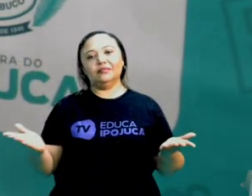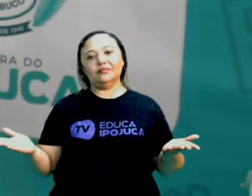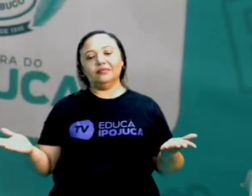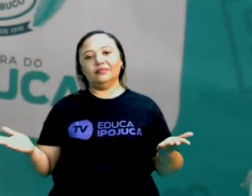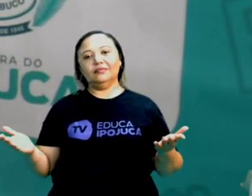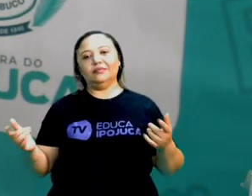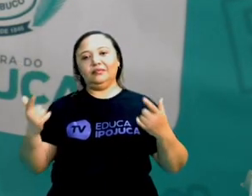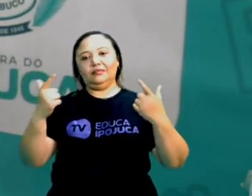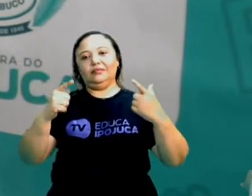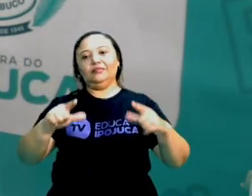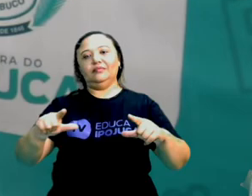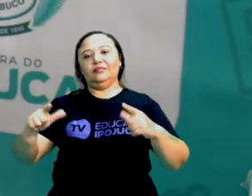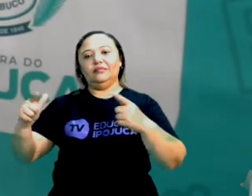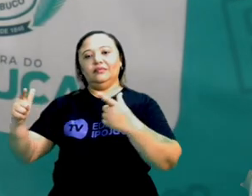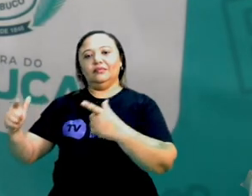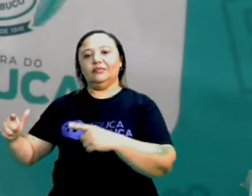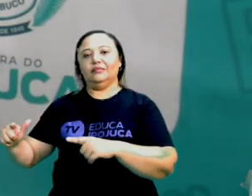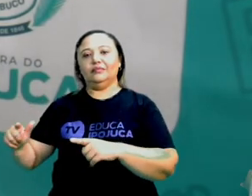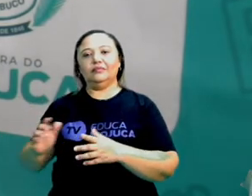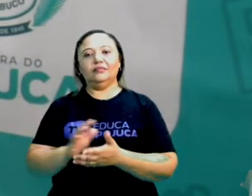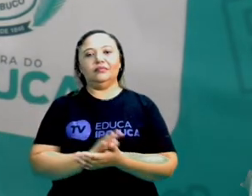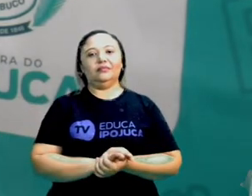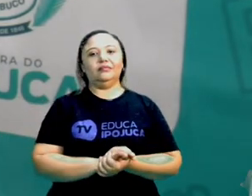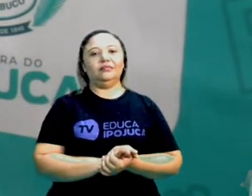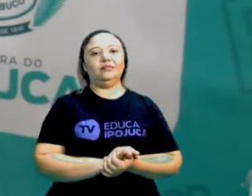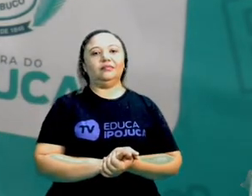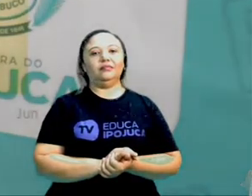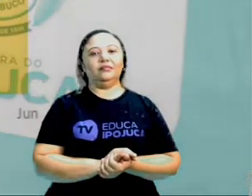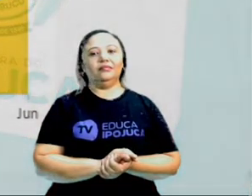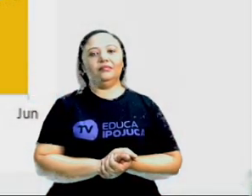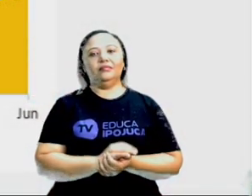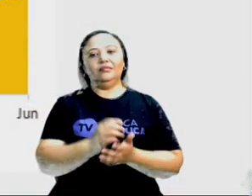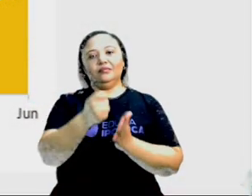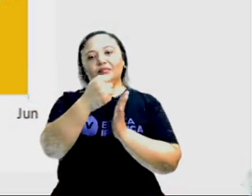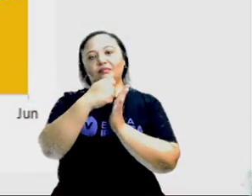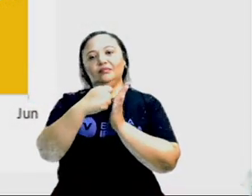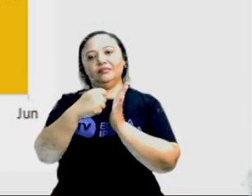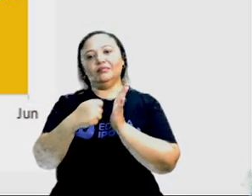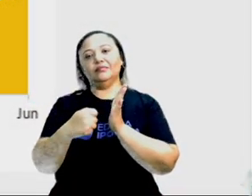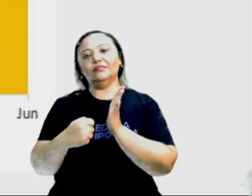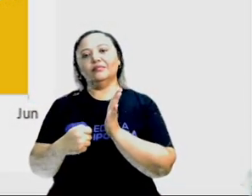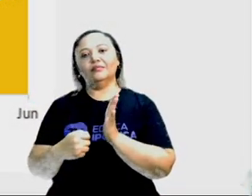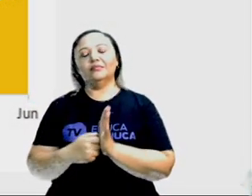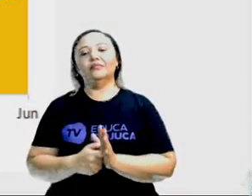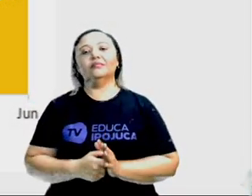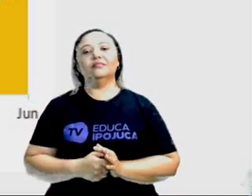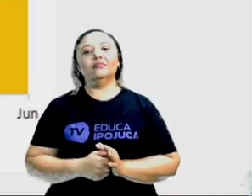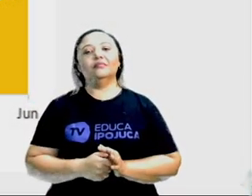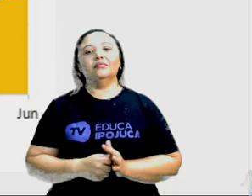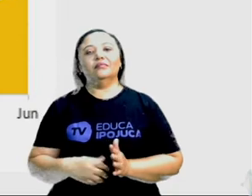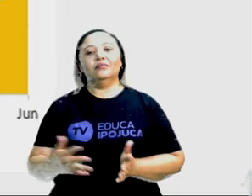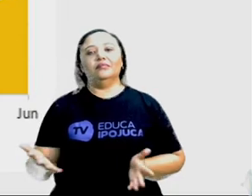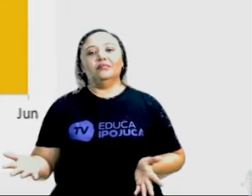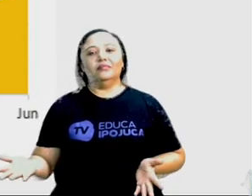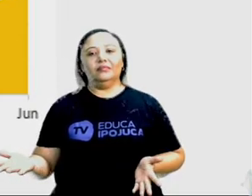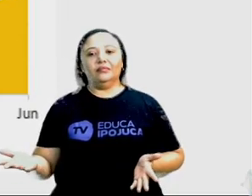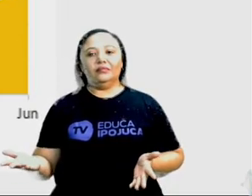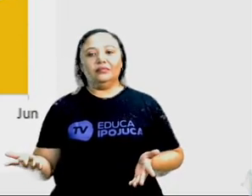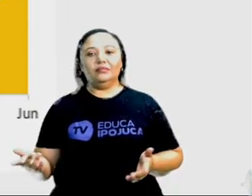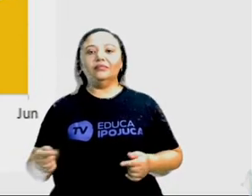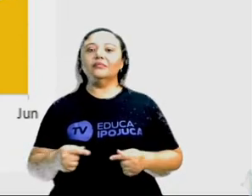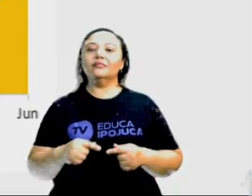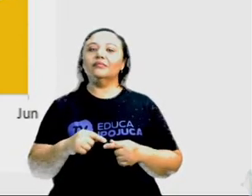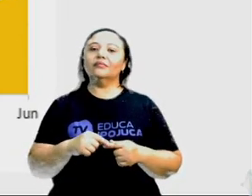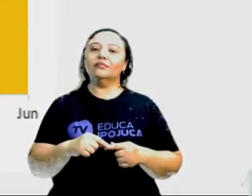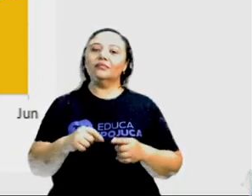área? Gráfico de área, veja só. Escrito, né, qualificação,